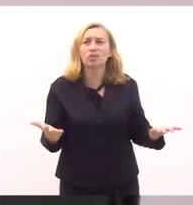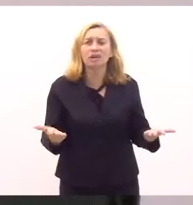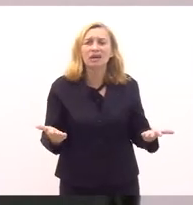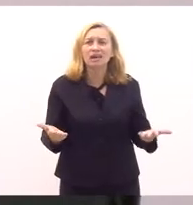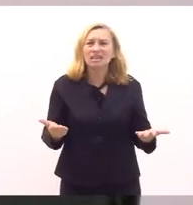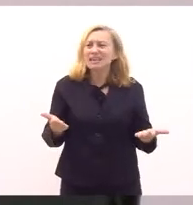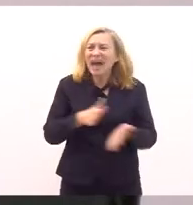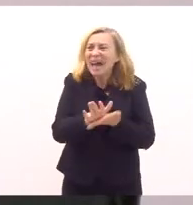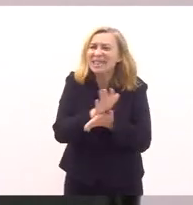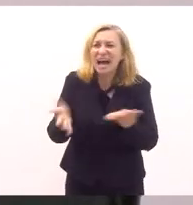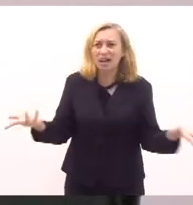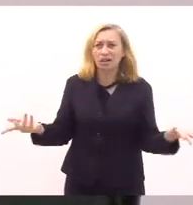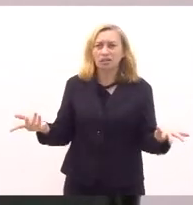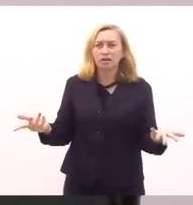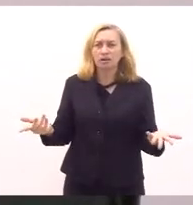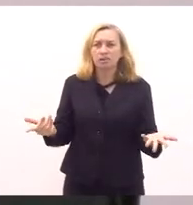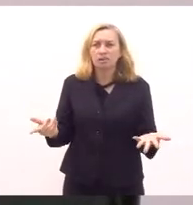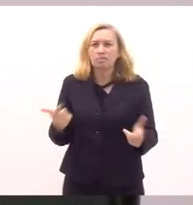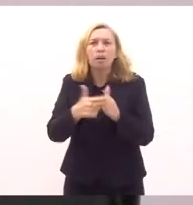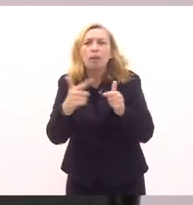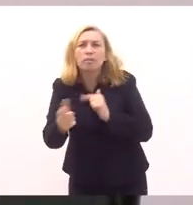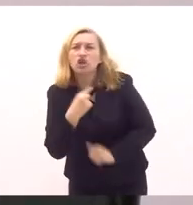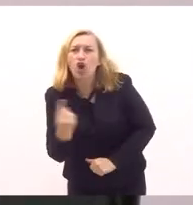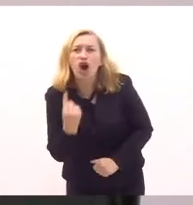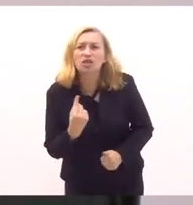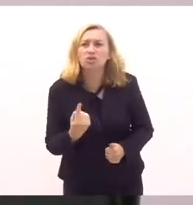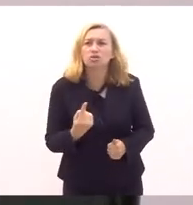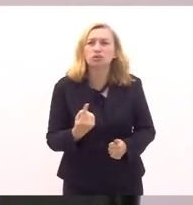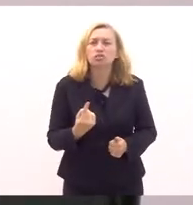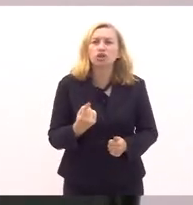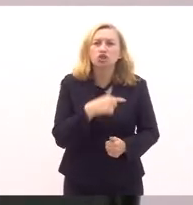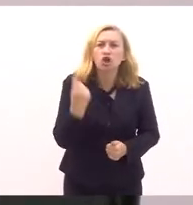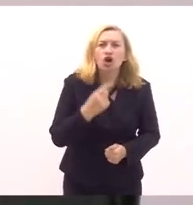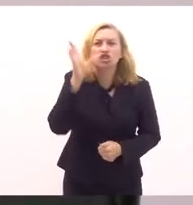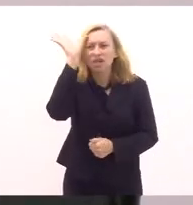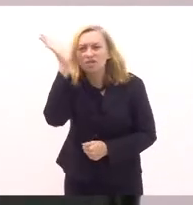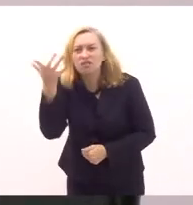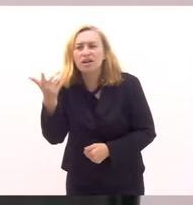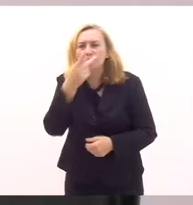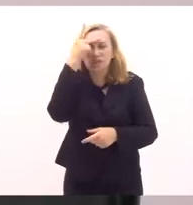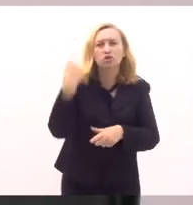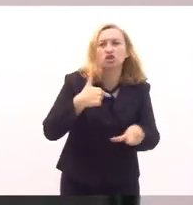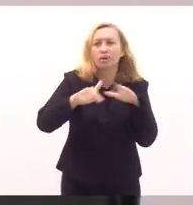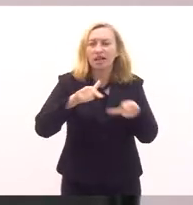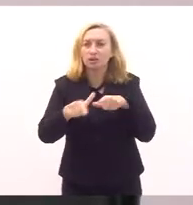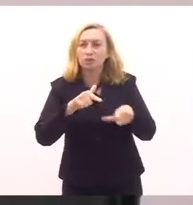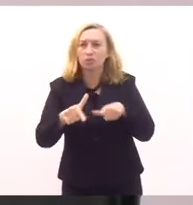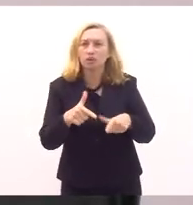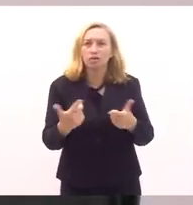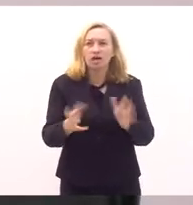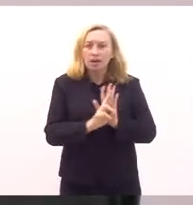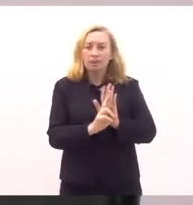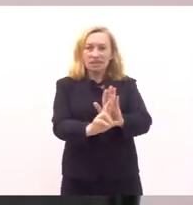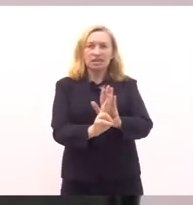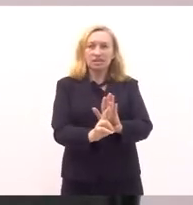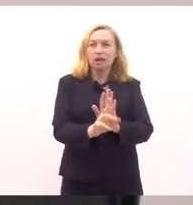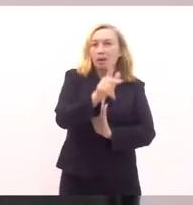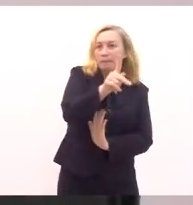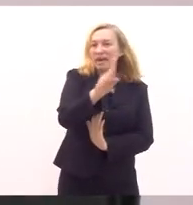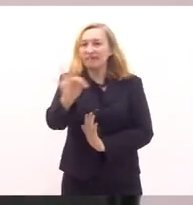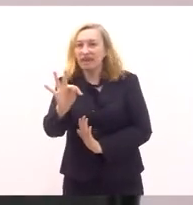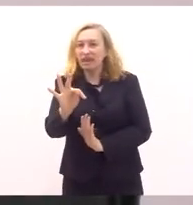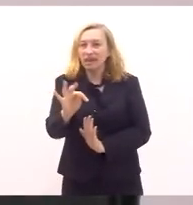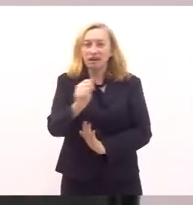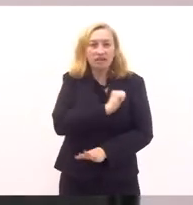nenhuma. Isso é problema nosso. Nós temos que resolver, nós, trabalhadores, e um representante do PT, que é o